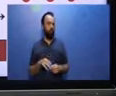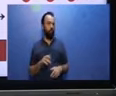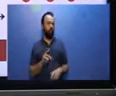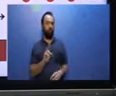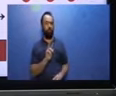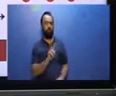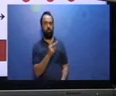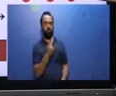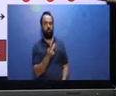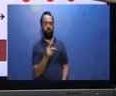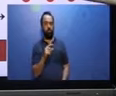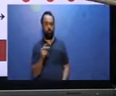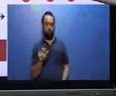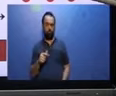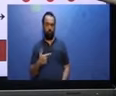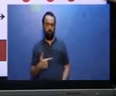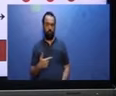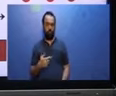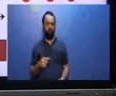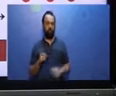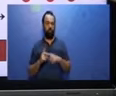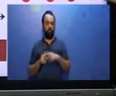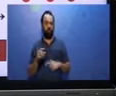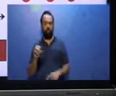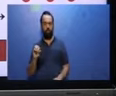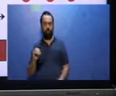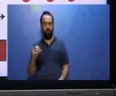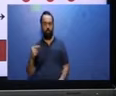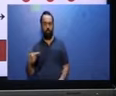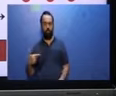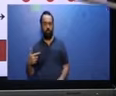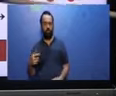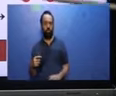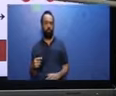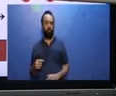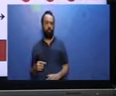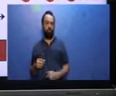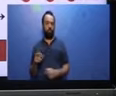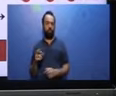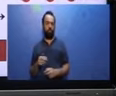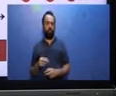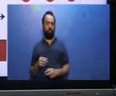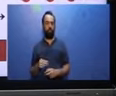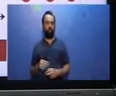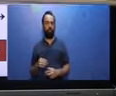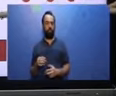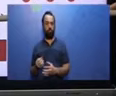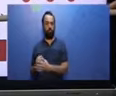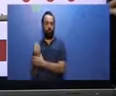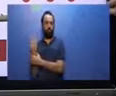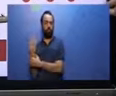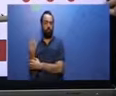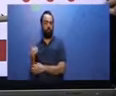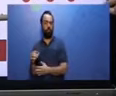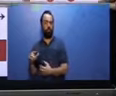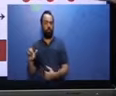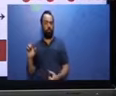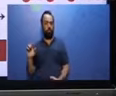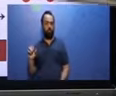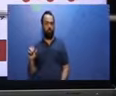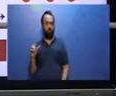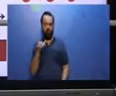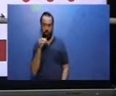h2 é mas o 2 que resulta na molécula de água a quantidade dele 100 gramas de